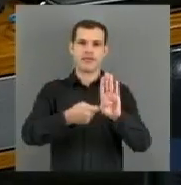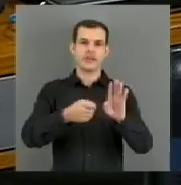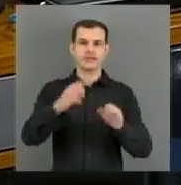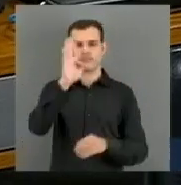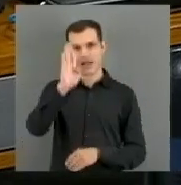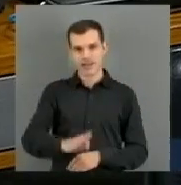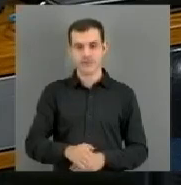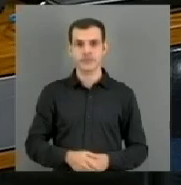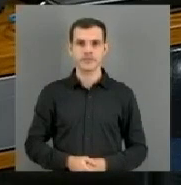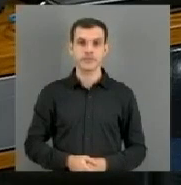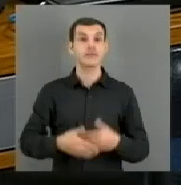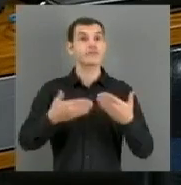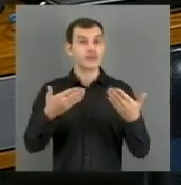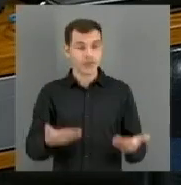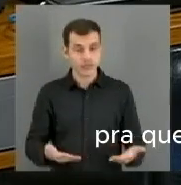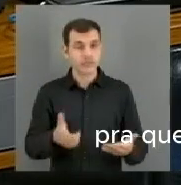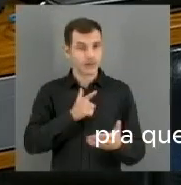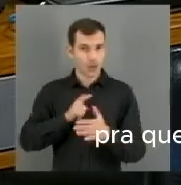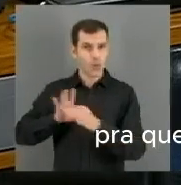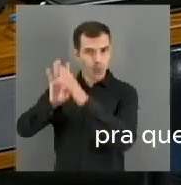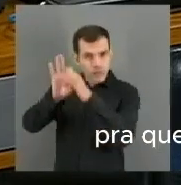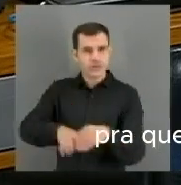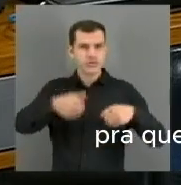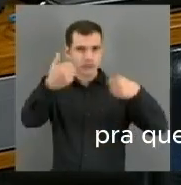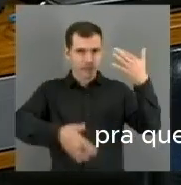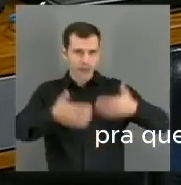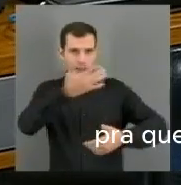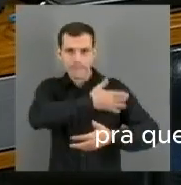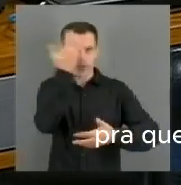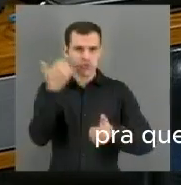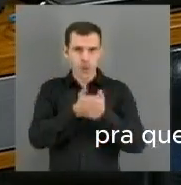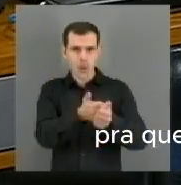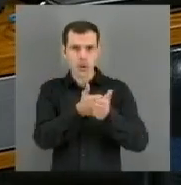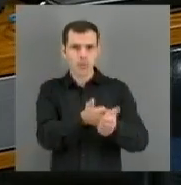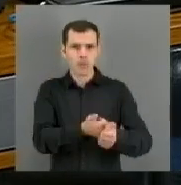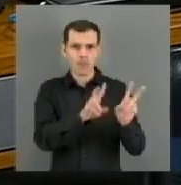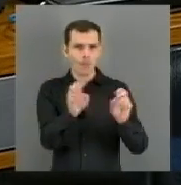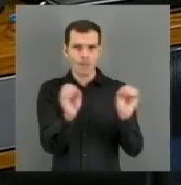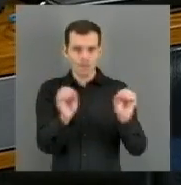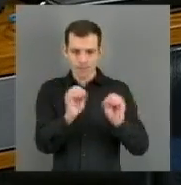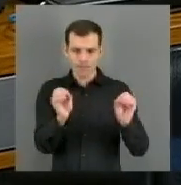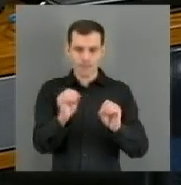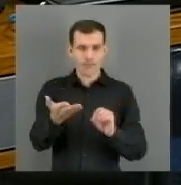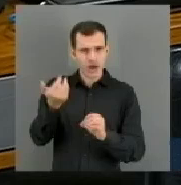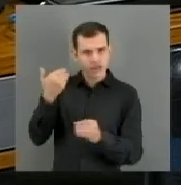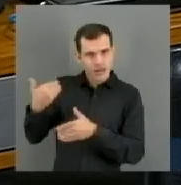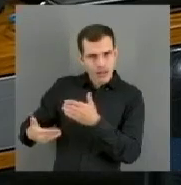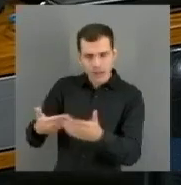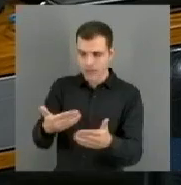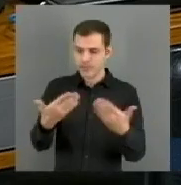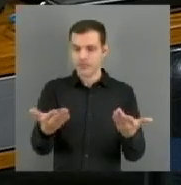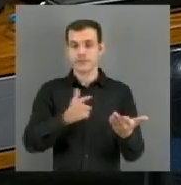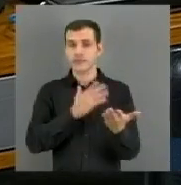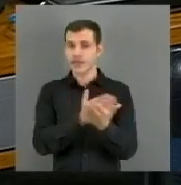eu faço uma contextualização para quem não acompanha esse assunto desde o início. A revista Veja, na sua